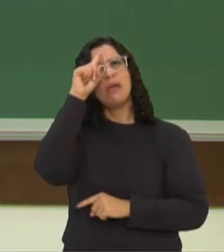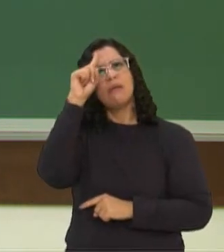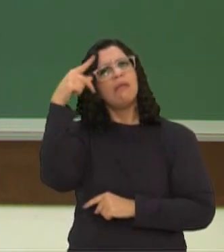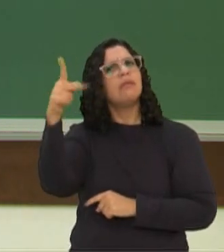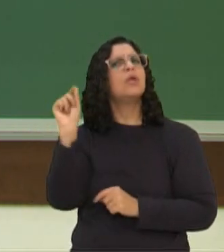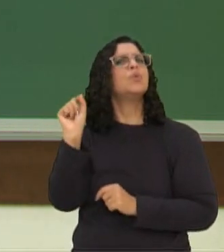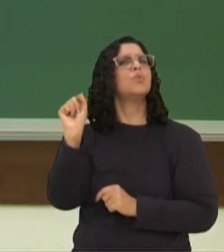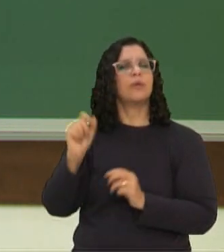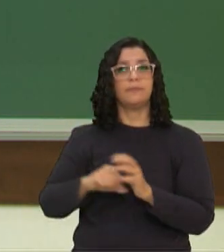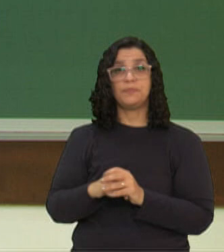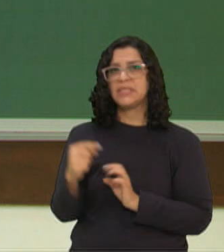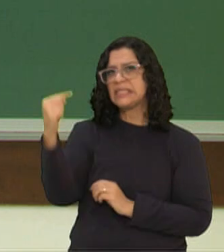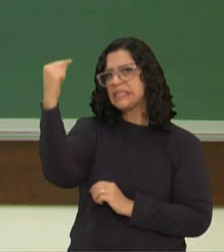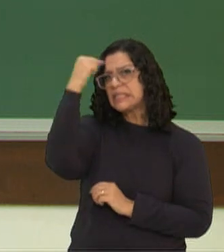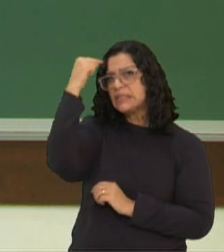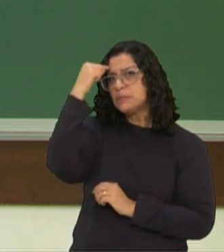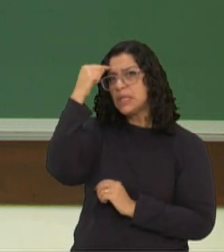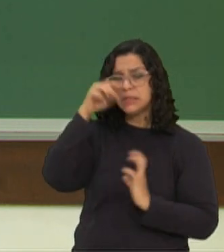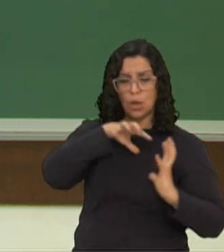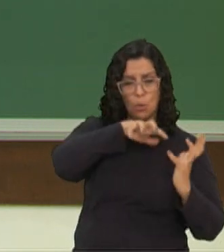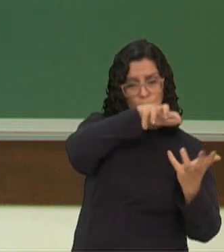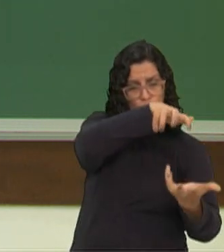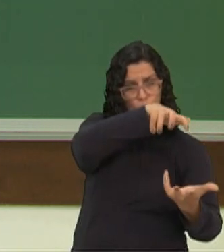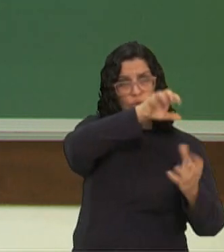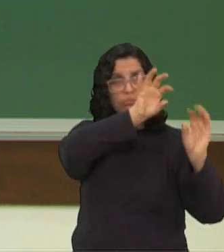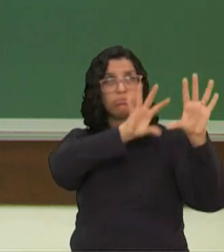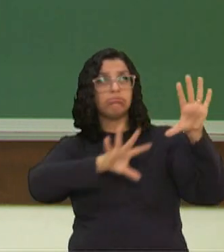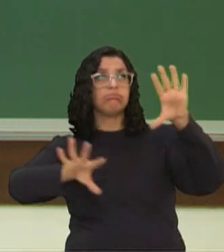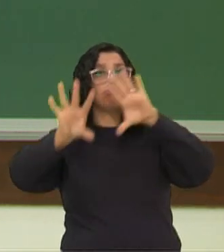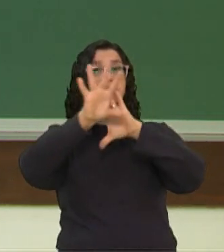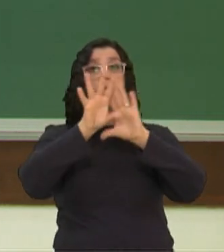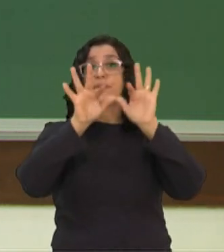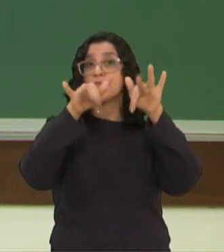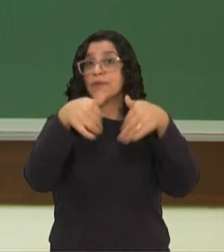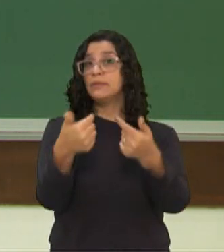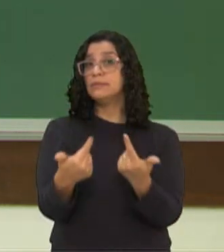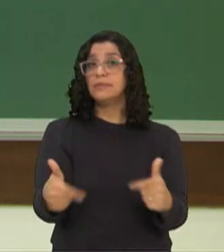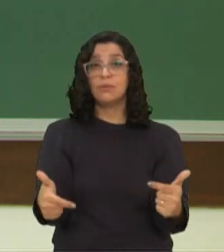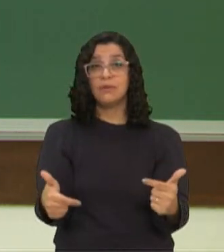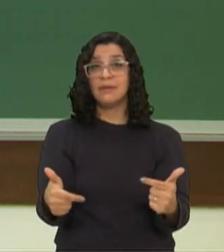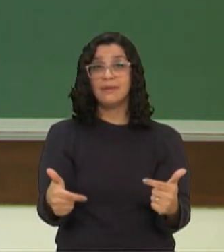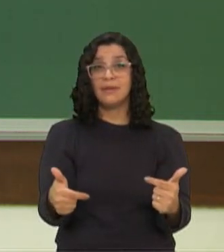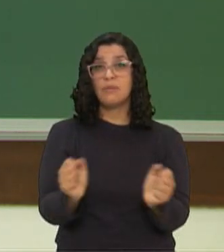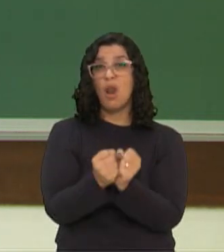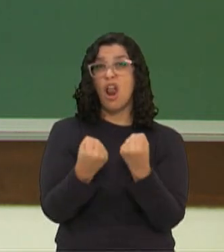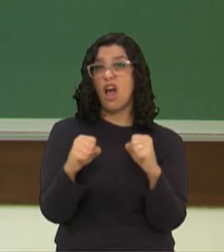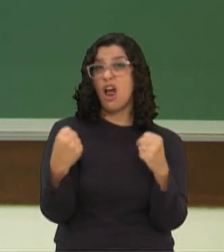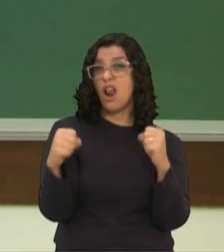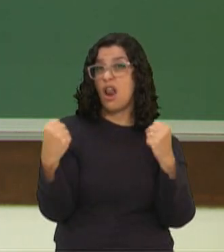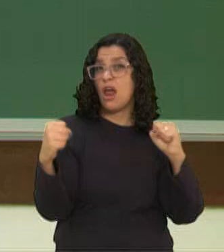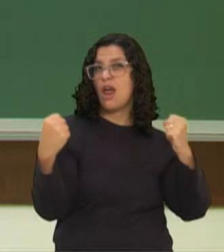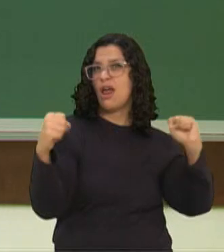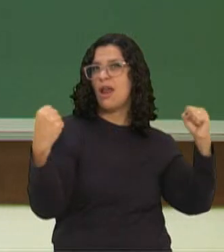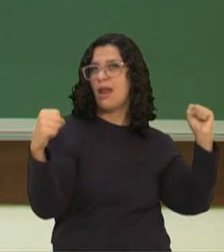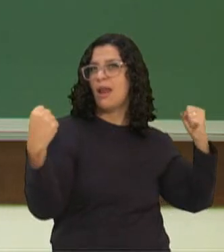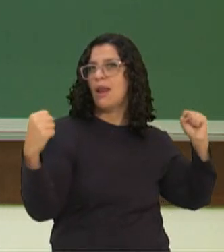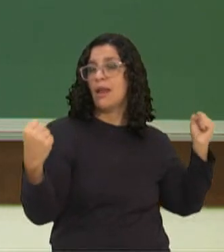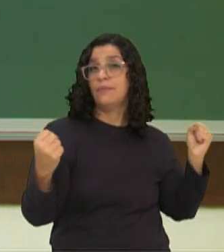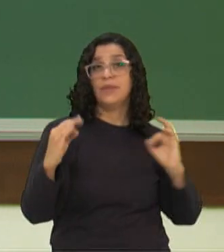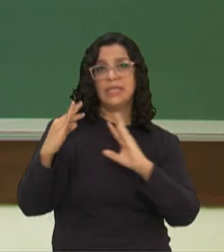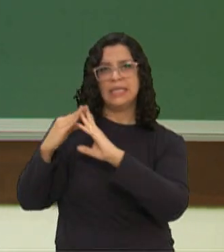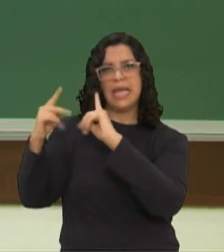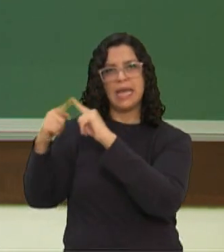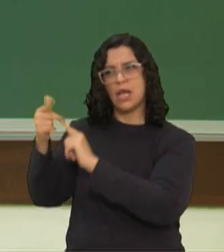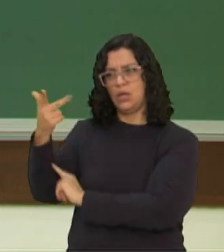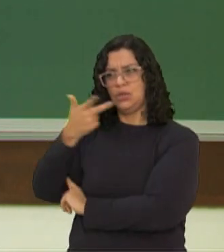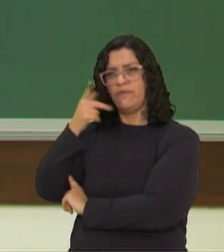Ele vai pensar que o universo ele tinha que ser infinito, ele tinha que ser muito grande, ele tinha que ser enorme. E a igreja, na